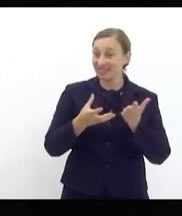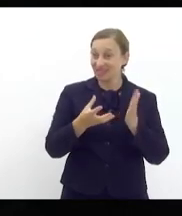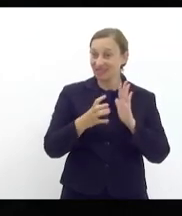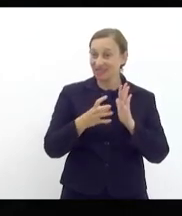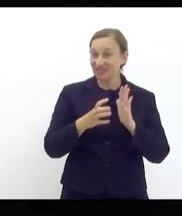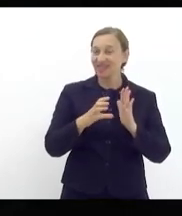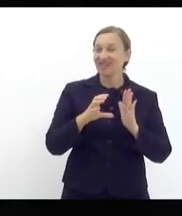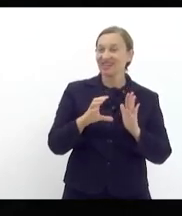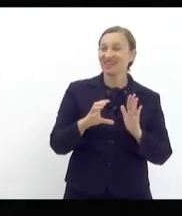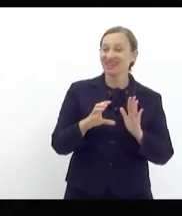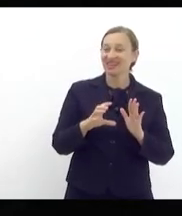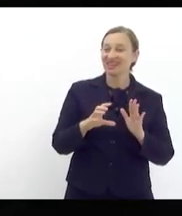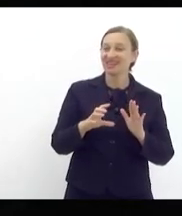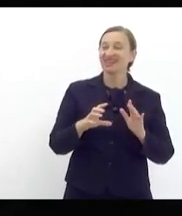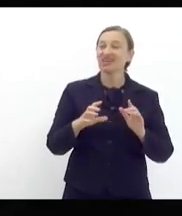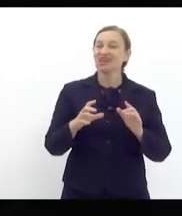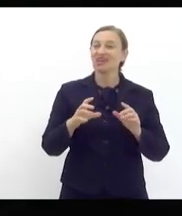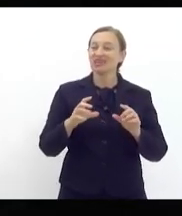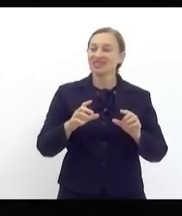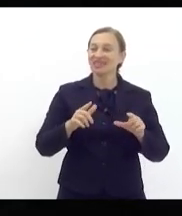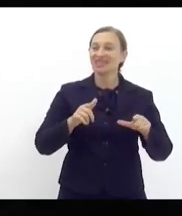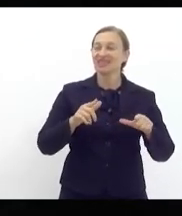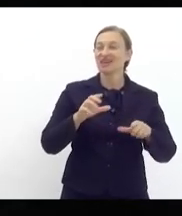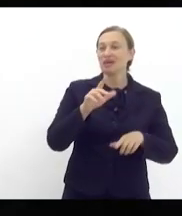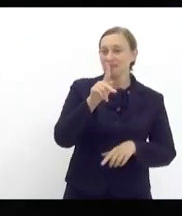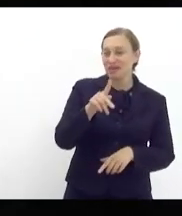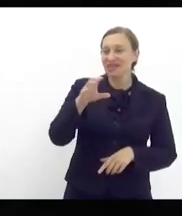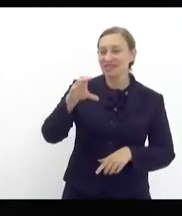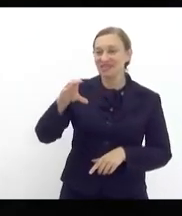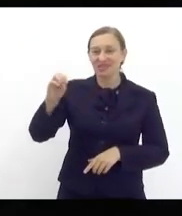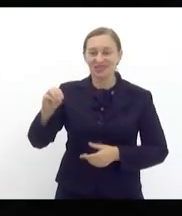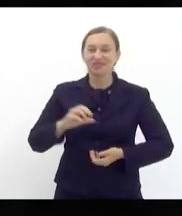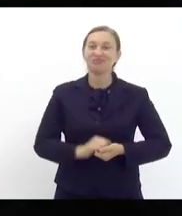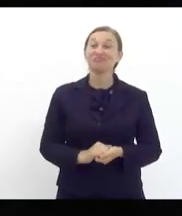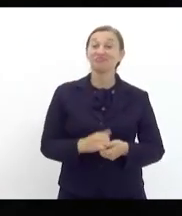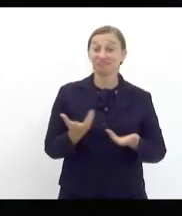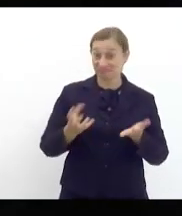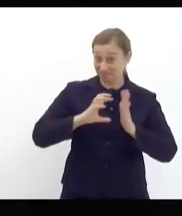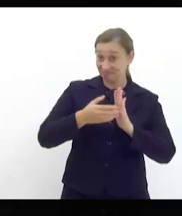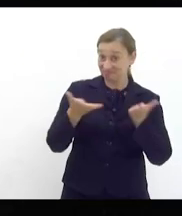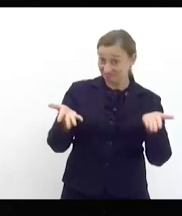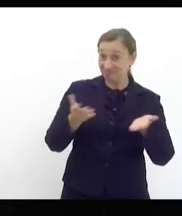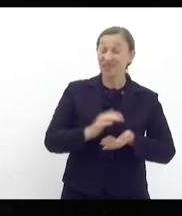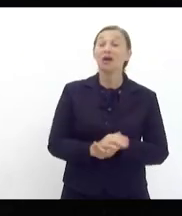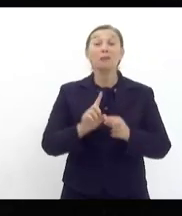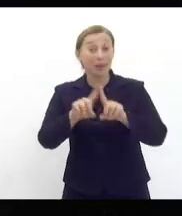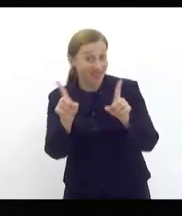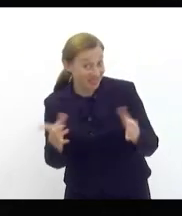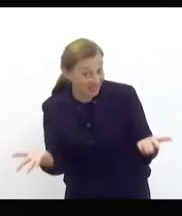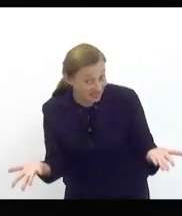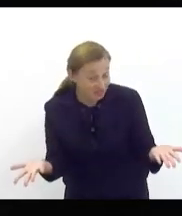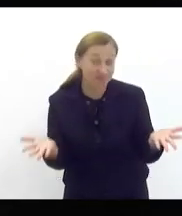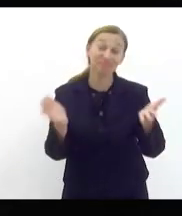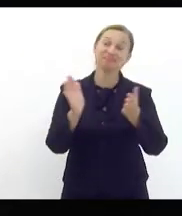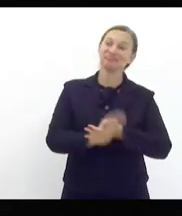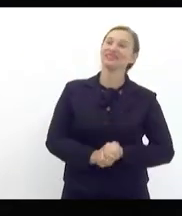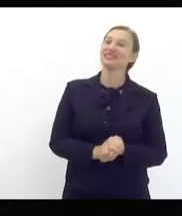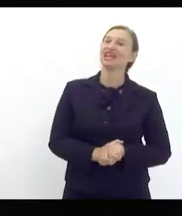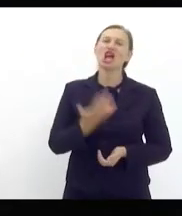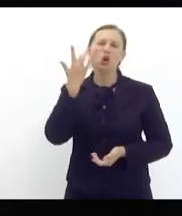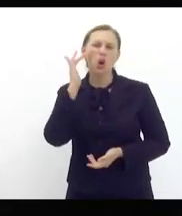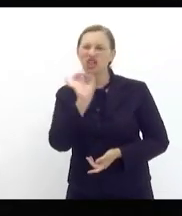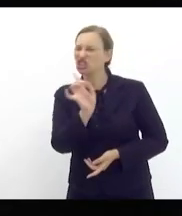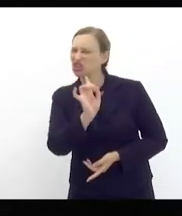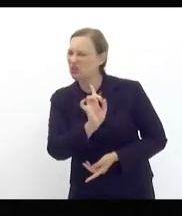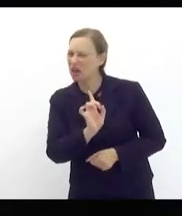partido da causa operária também tem se manifestado bastante né mas enfim acho que ainda